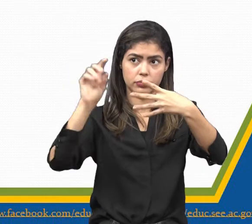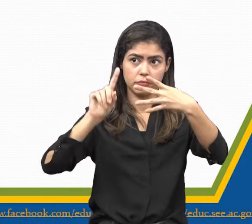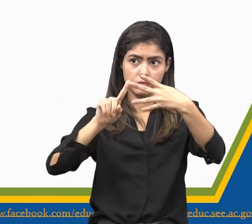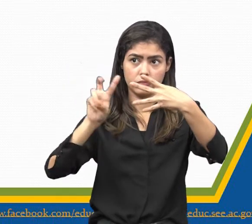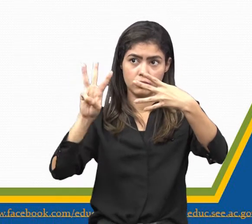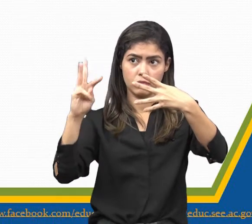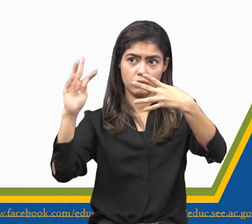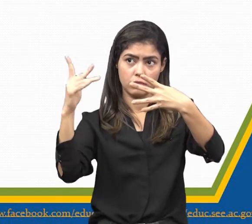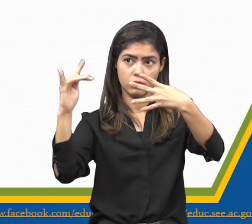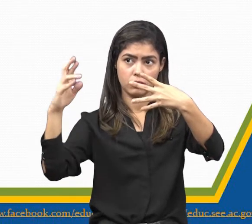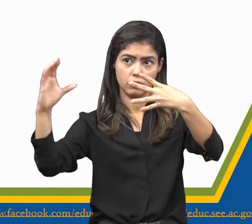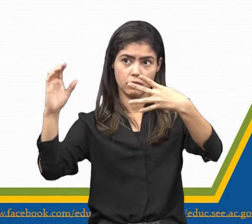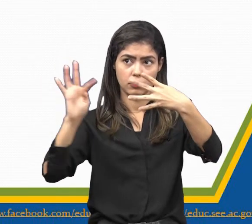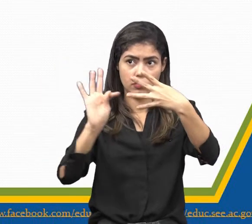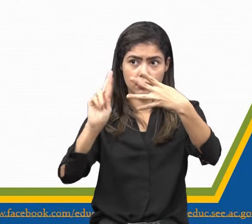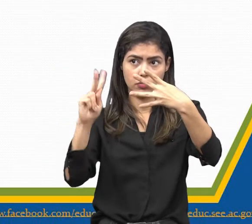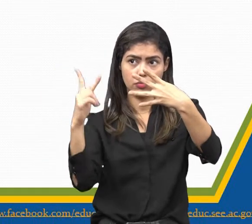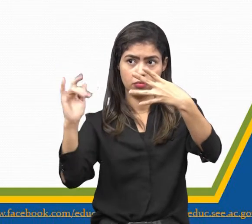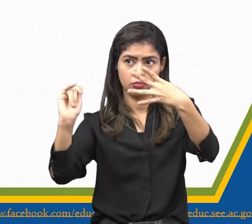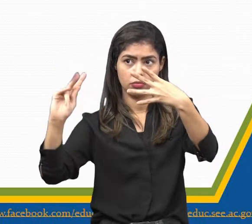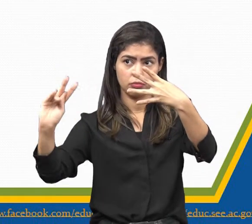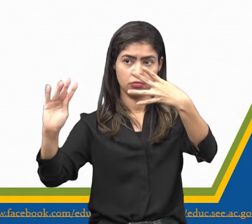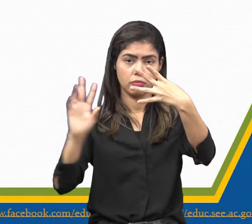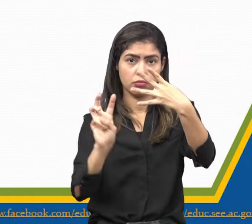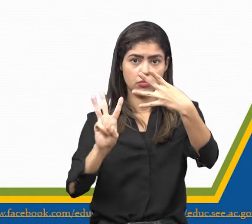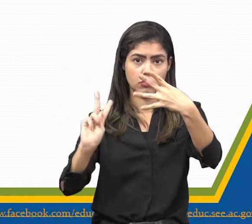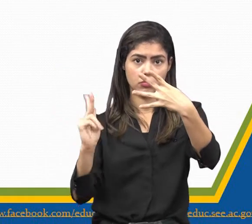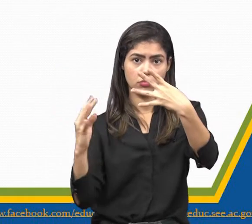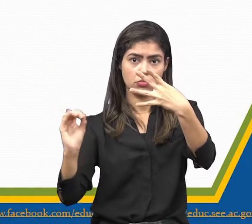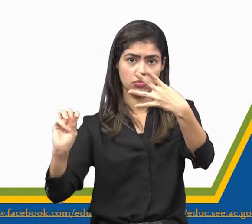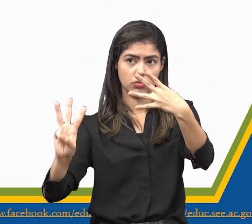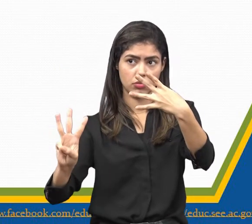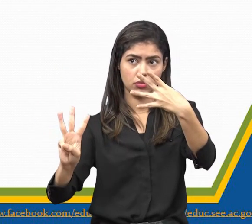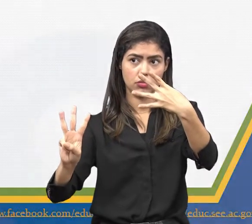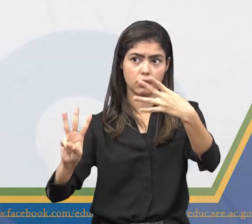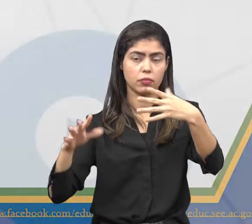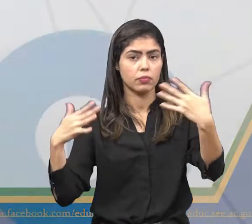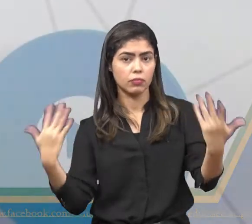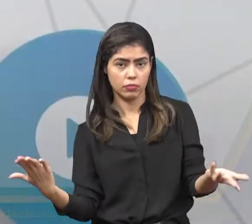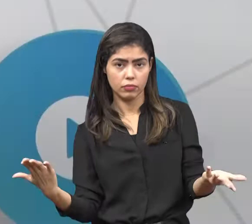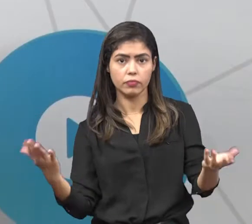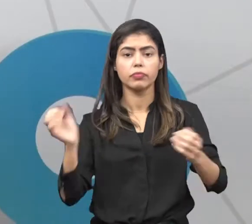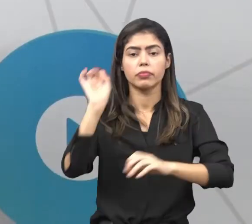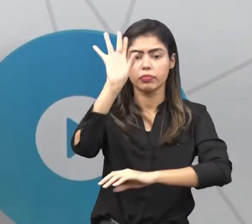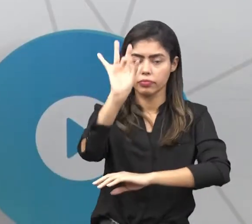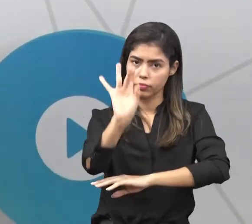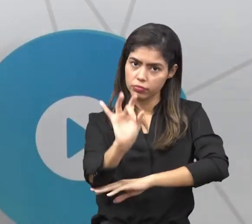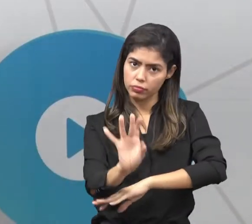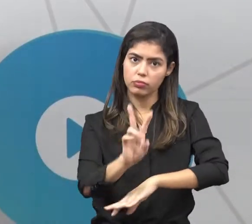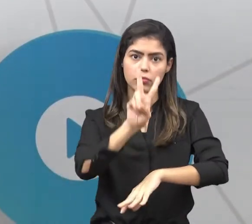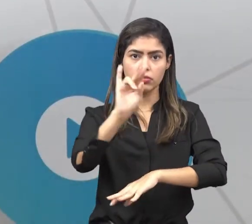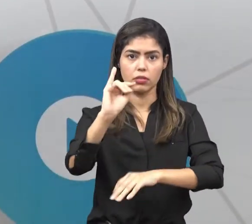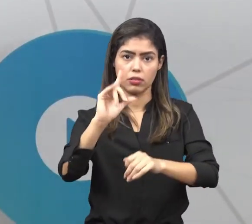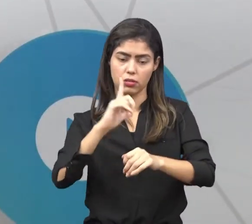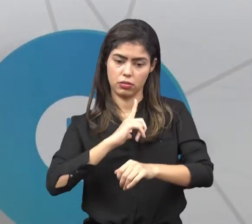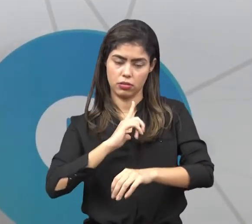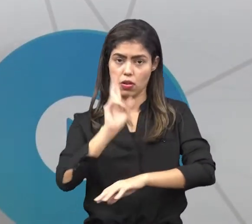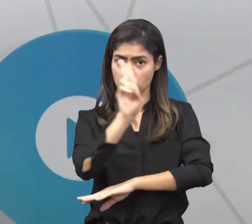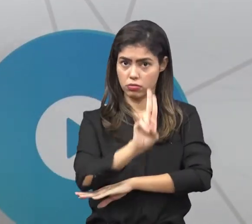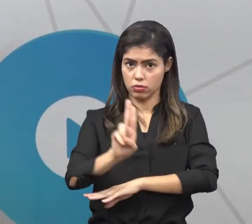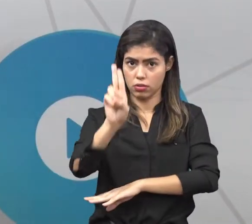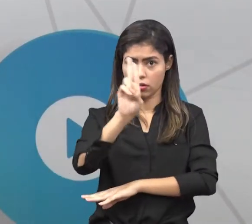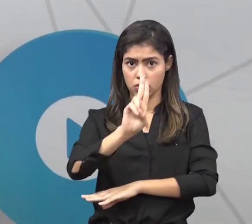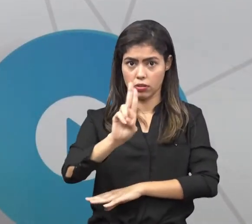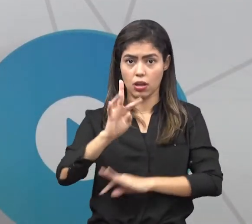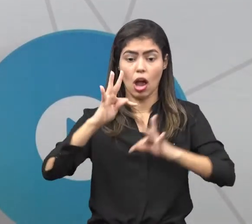which, that e when. Cada um vai ter um momento de ser usado na frase,